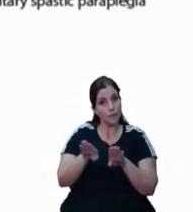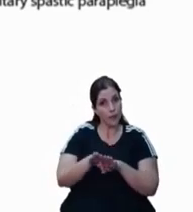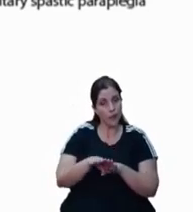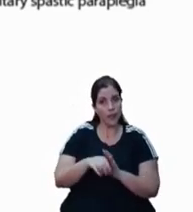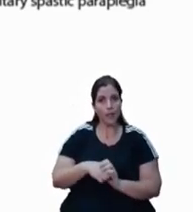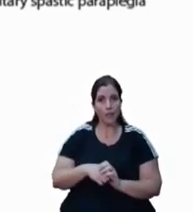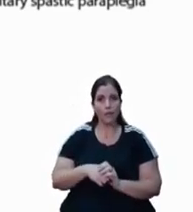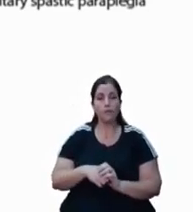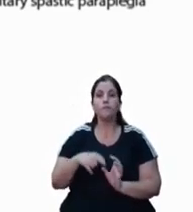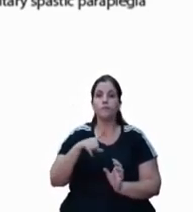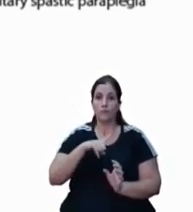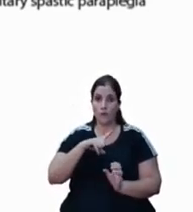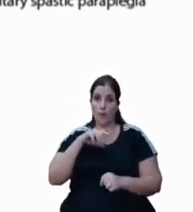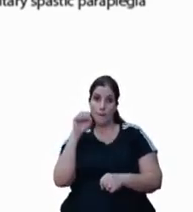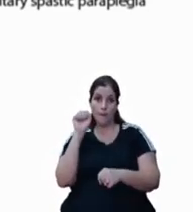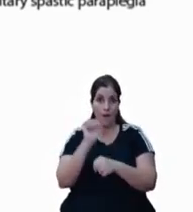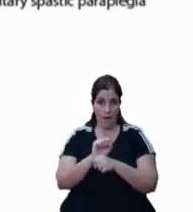atrofia muscular